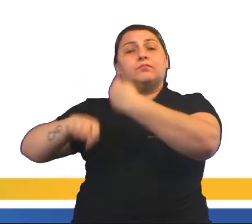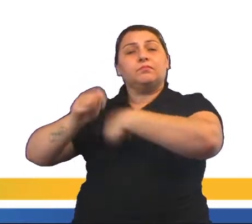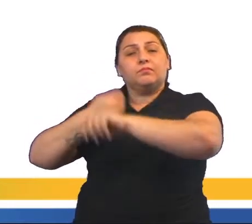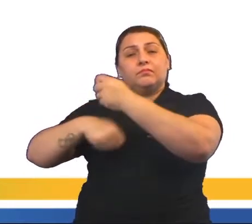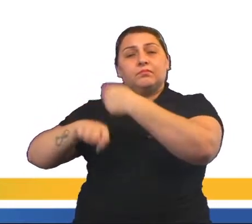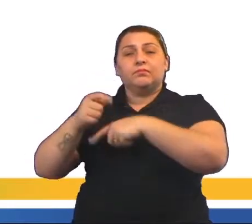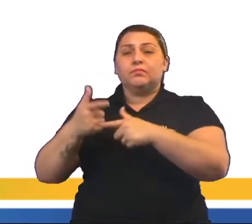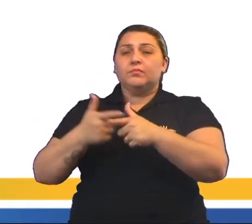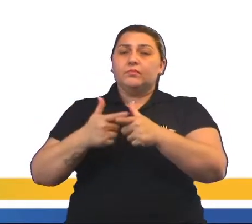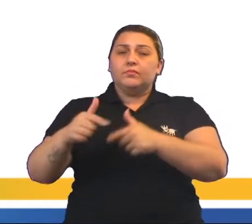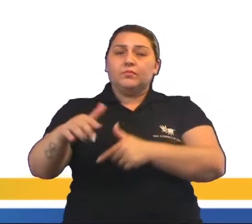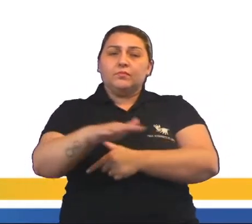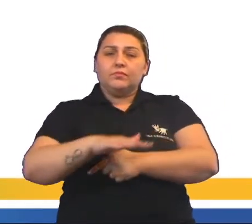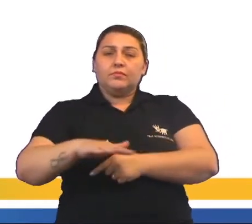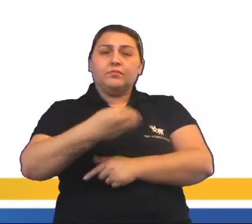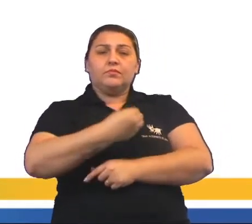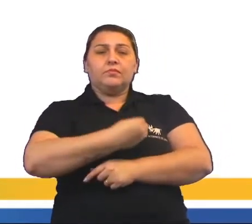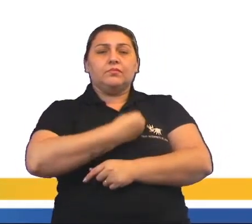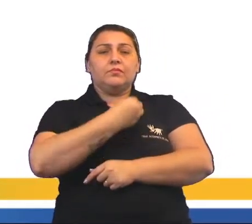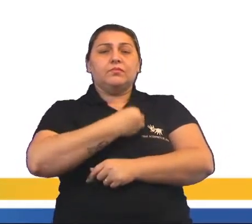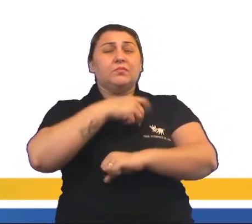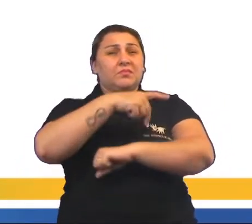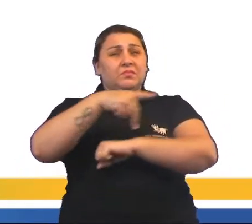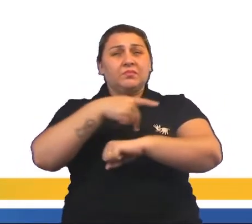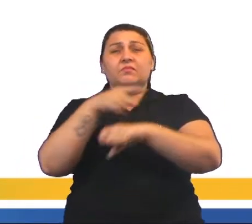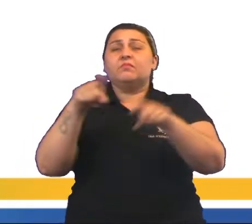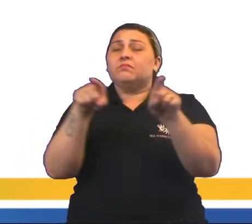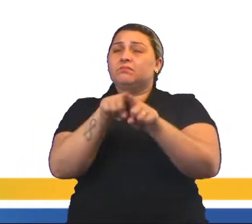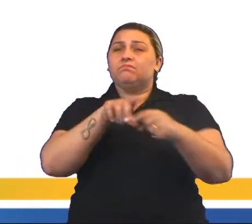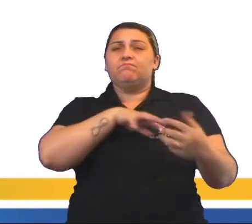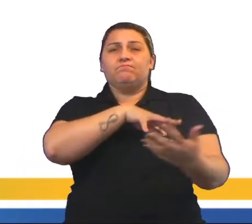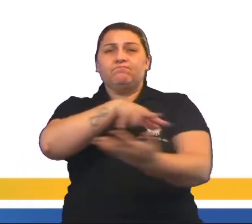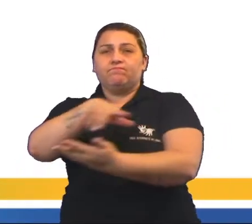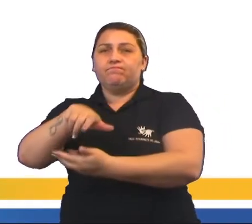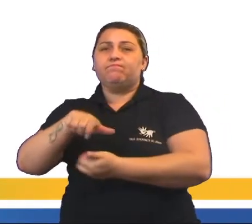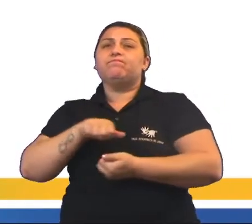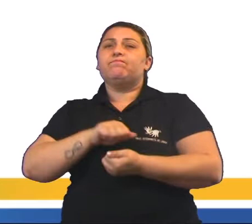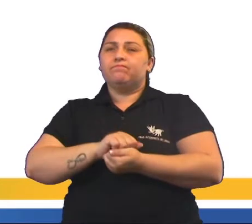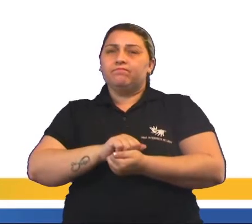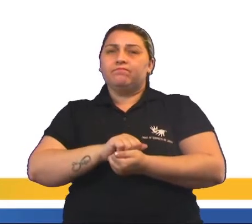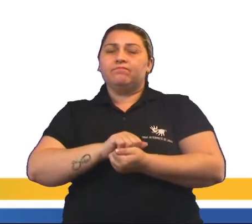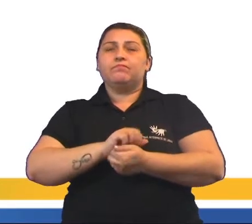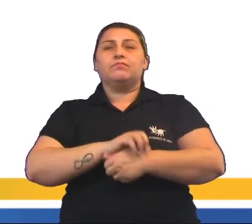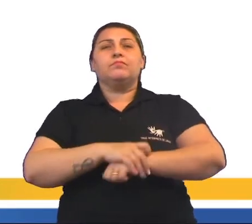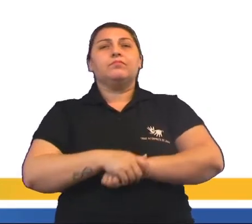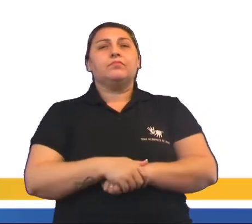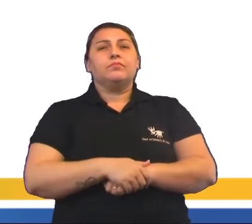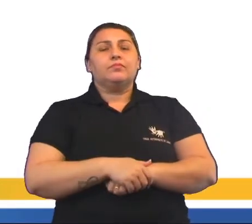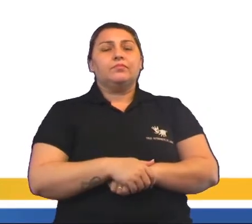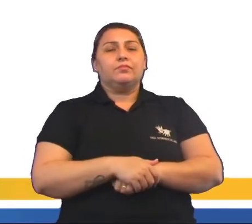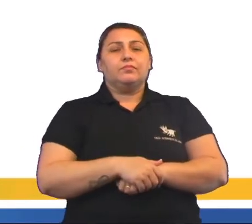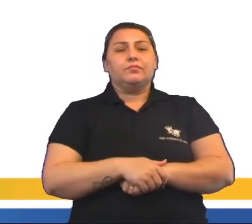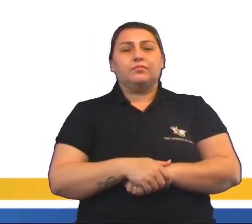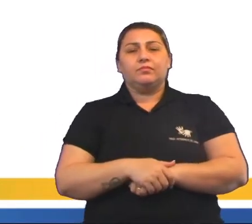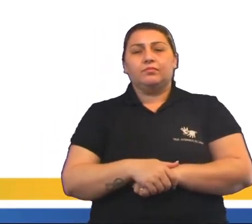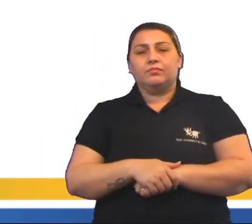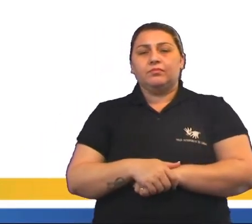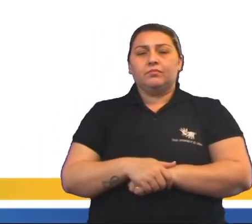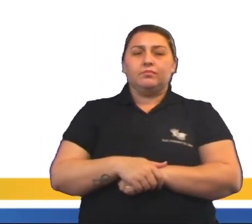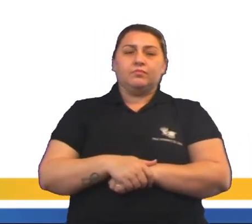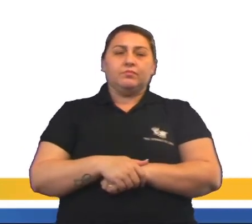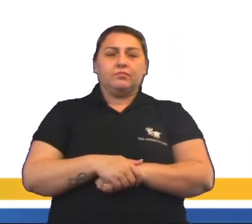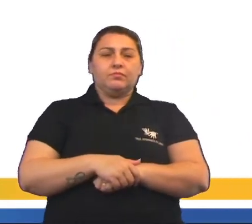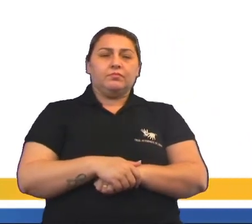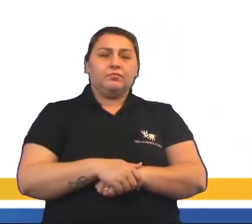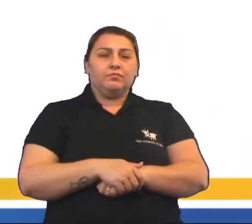chamada também de desigualdade econômica, é um problema social presente em todos os